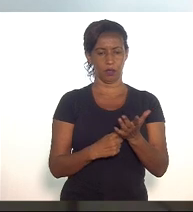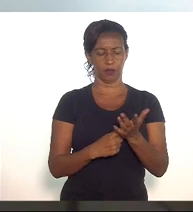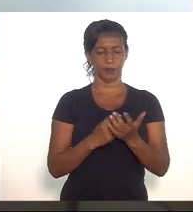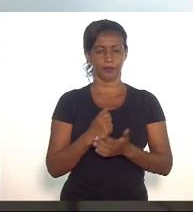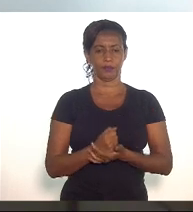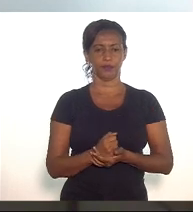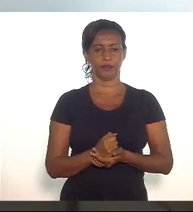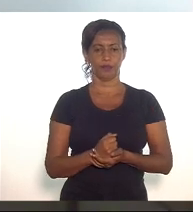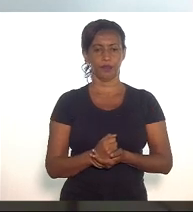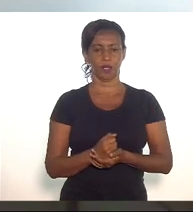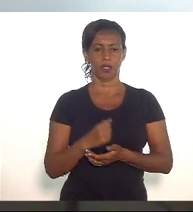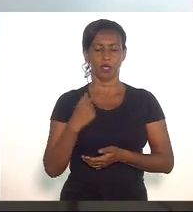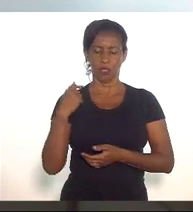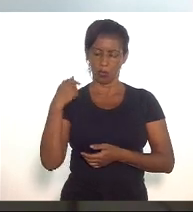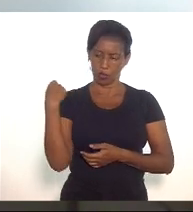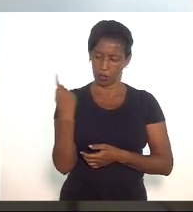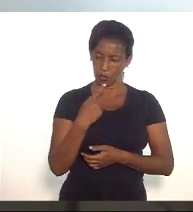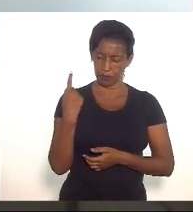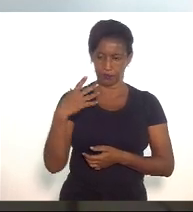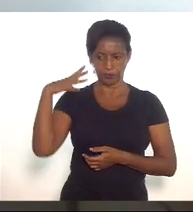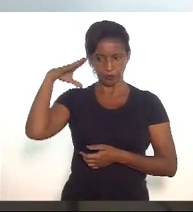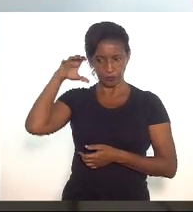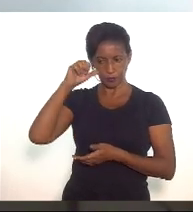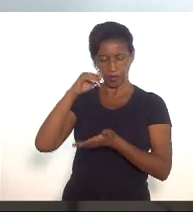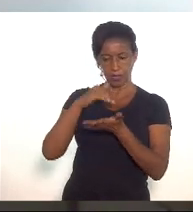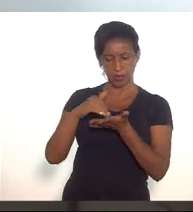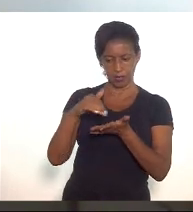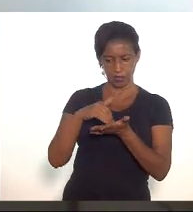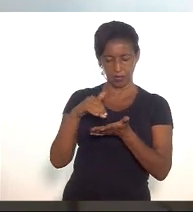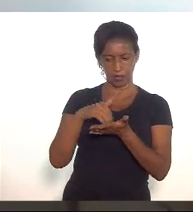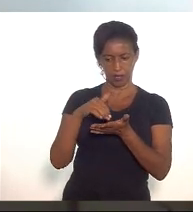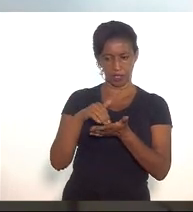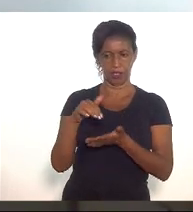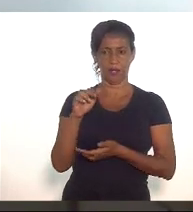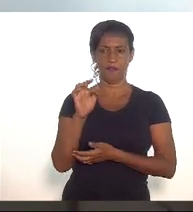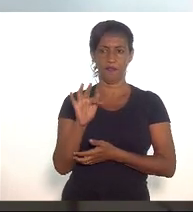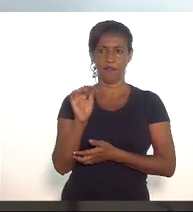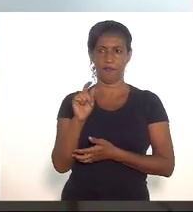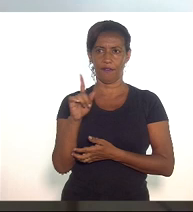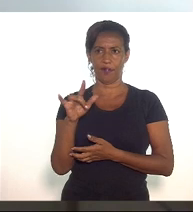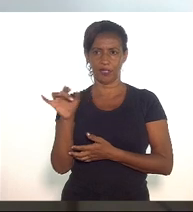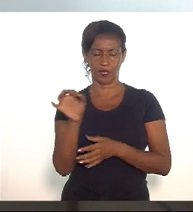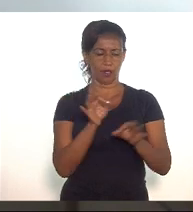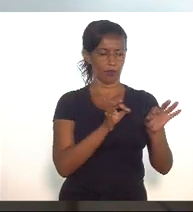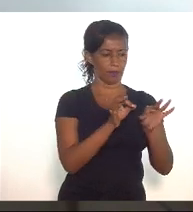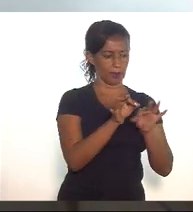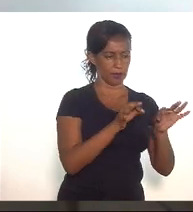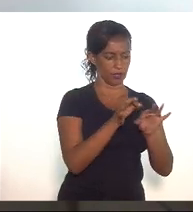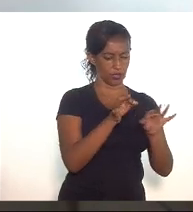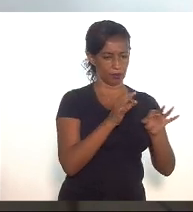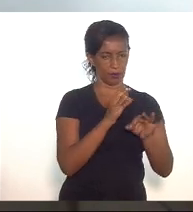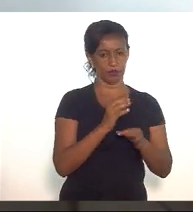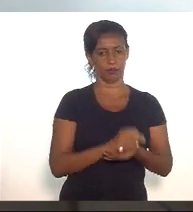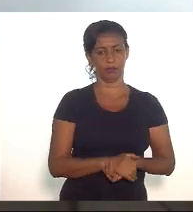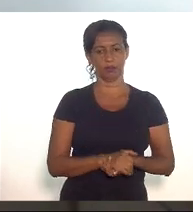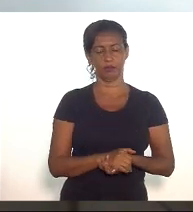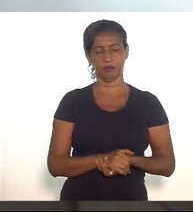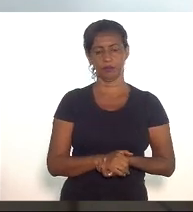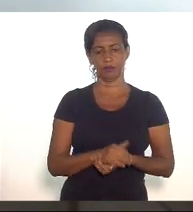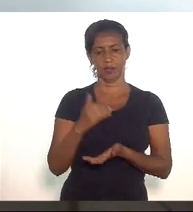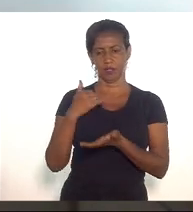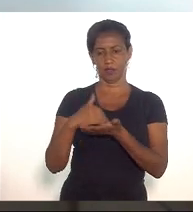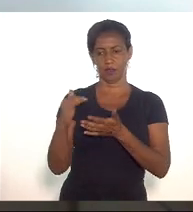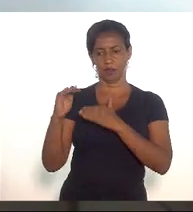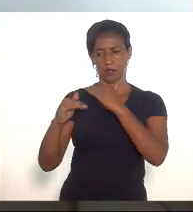primeiro ouviríamos a Secretaria de Fazenda, a Secretaria de Planejamento, a Secretaria